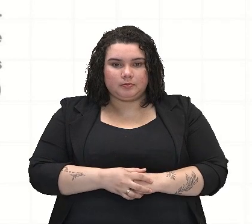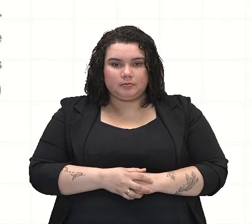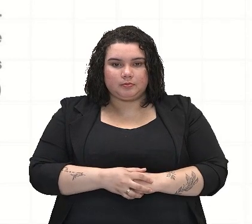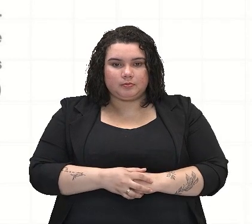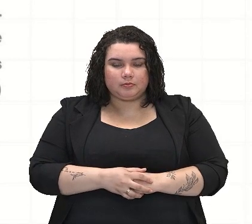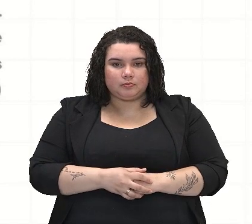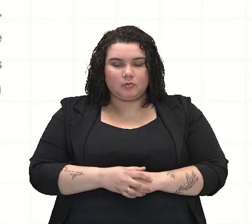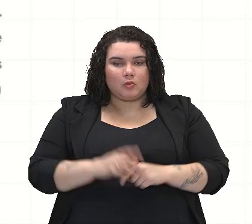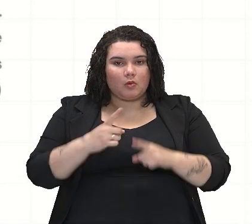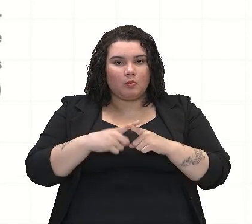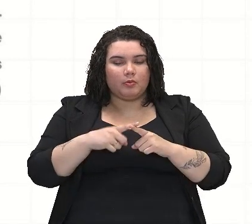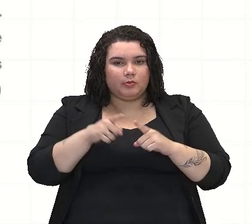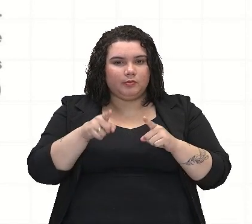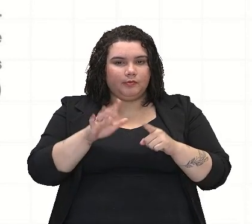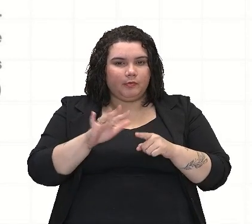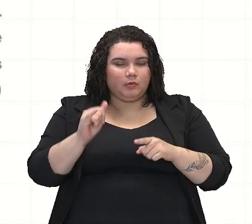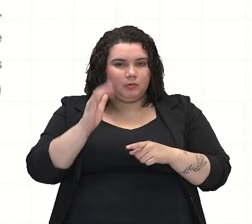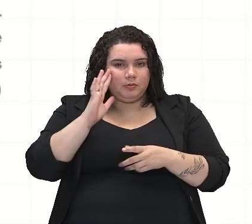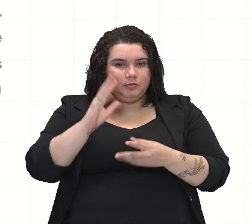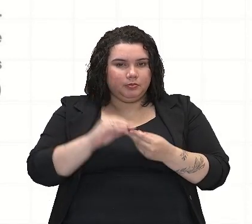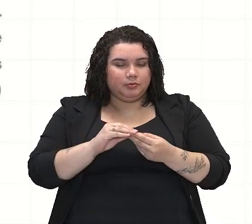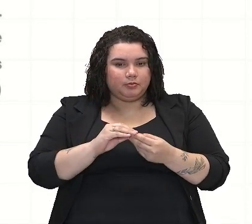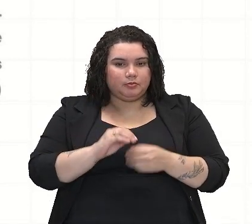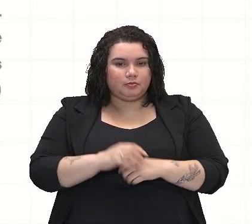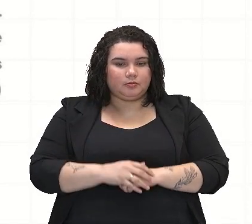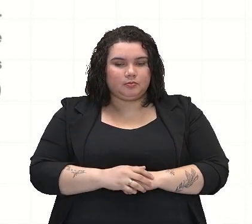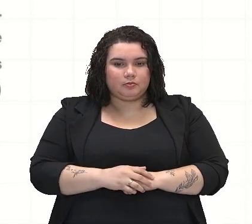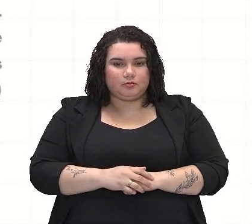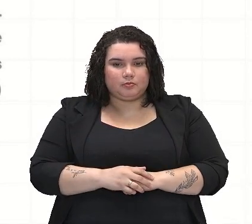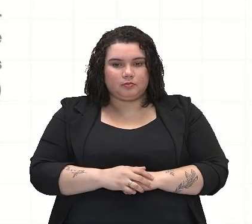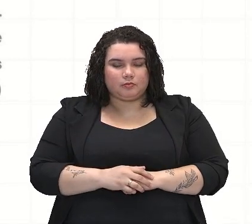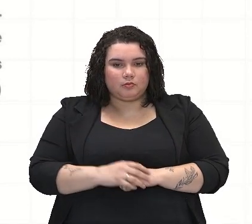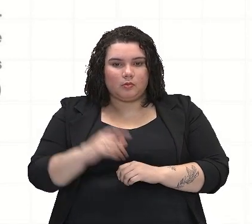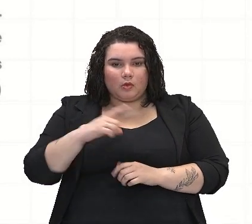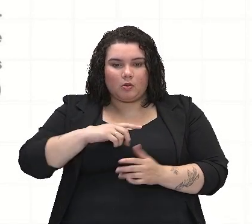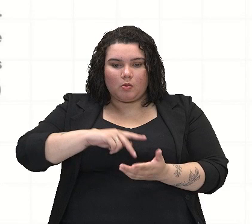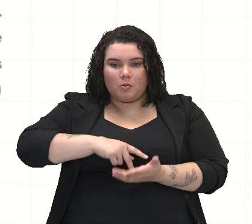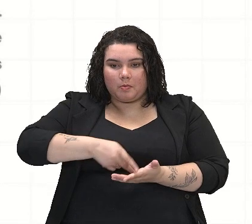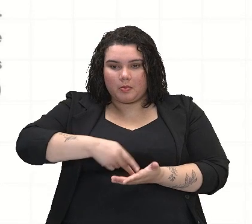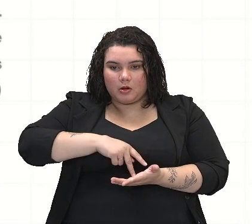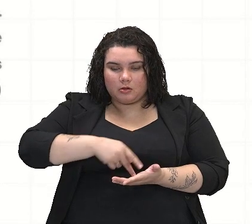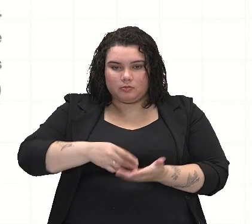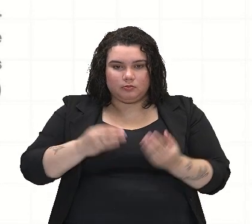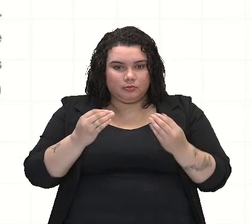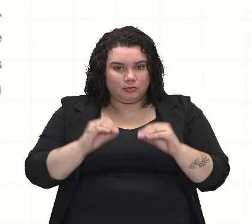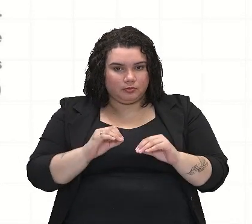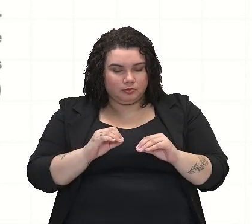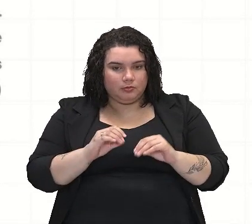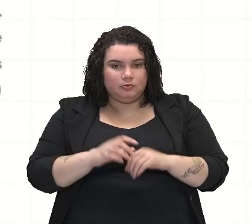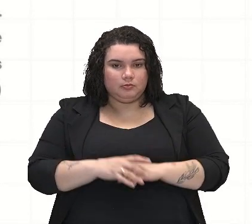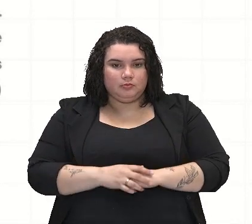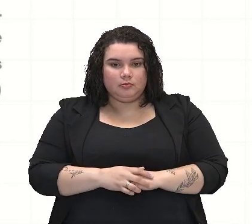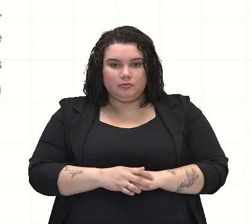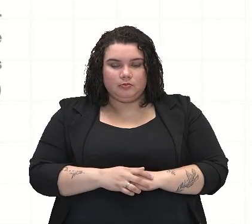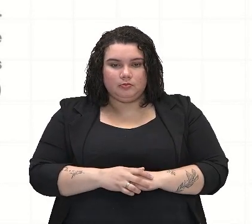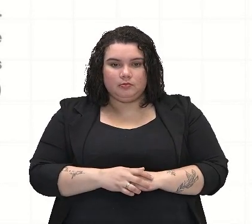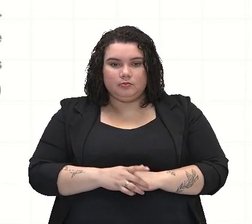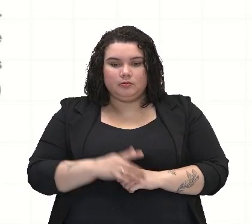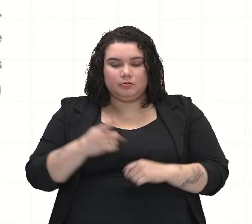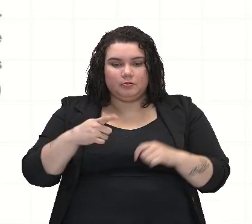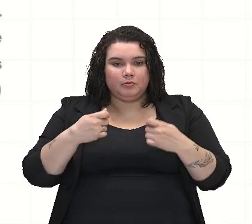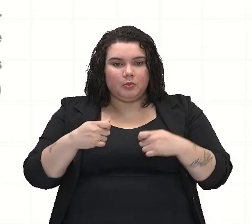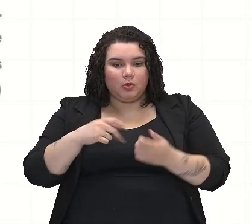Porque você já vai entender. Bem, pegamos o compasso, fizemos essa parte. Você vai